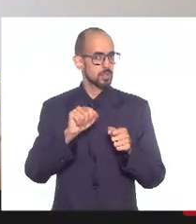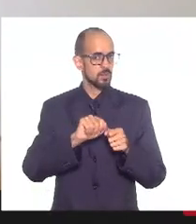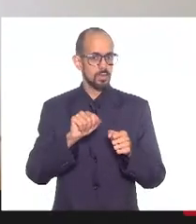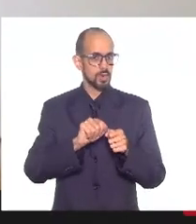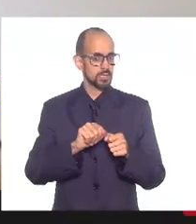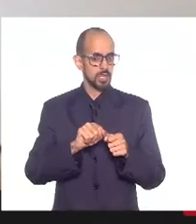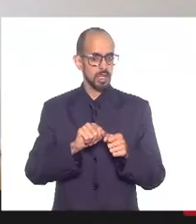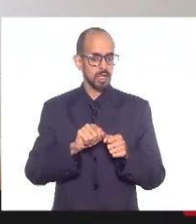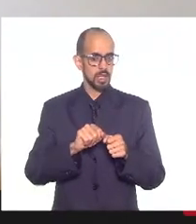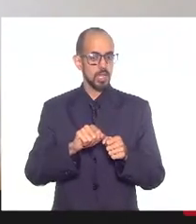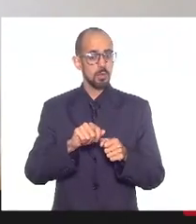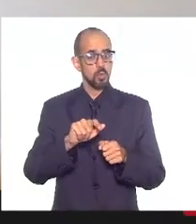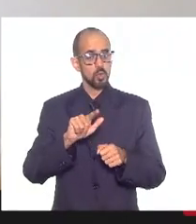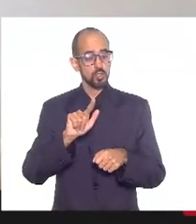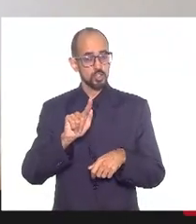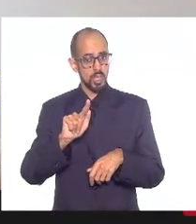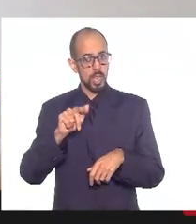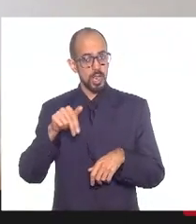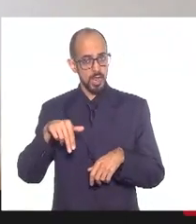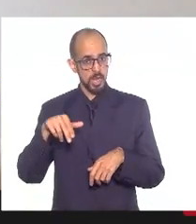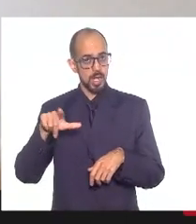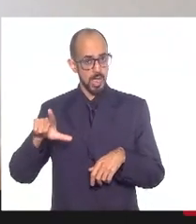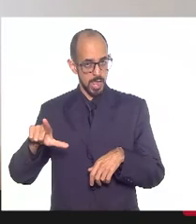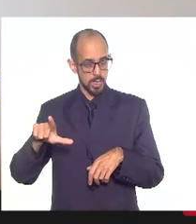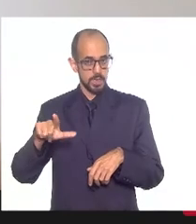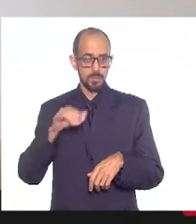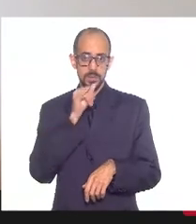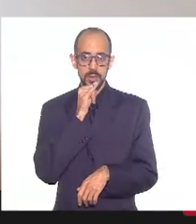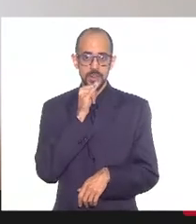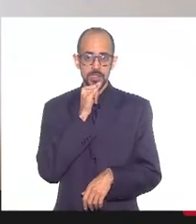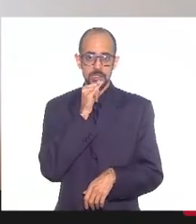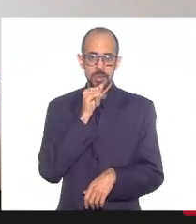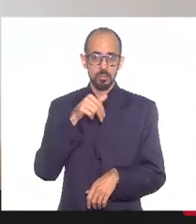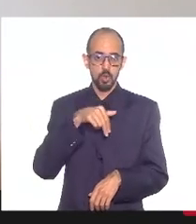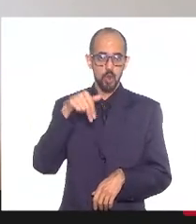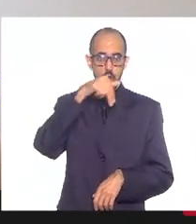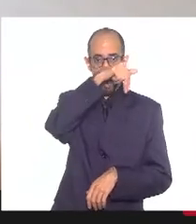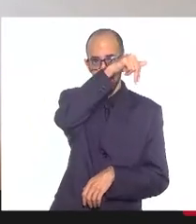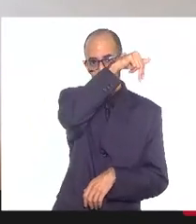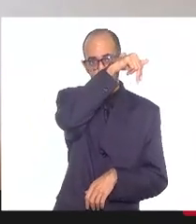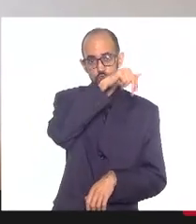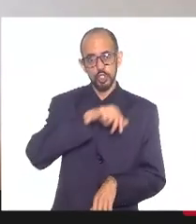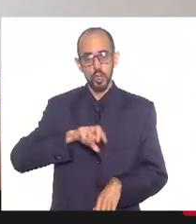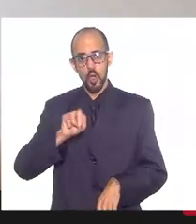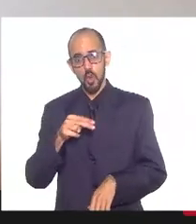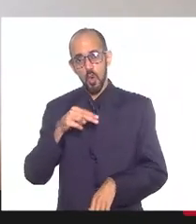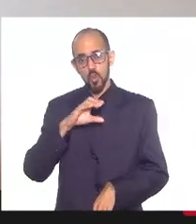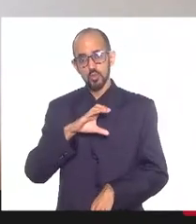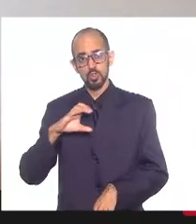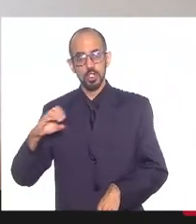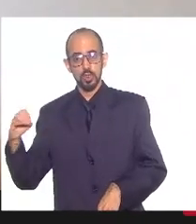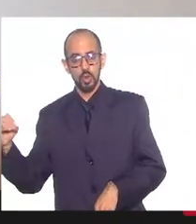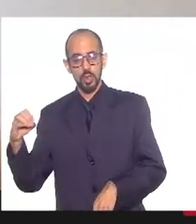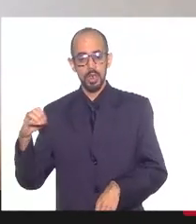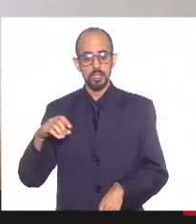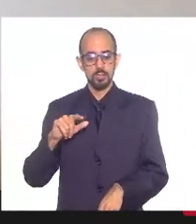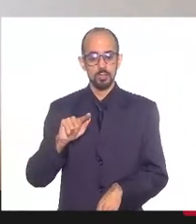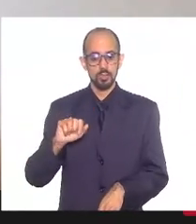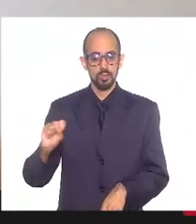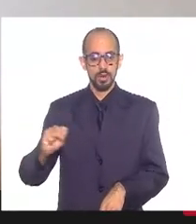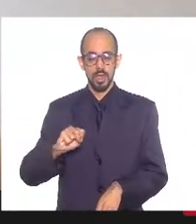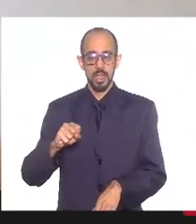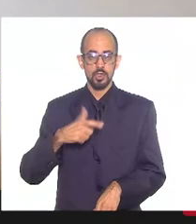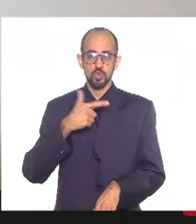abastecidas ou por GNL, por exemplo, no norte, em Barcarena, ou no centro-oeste, por gás boliviano.